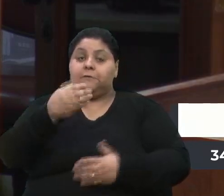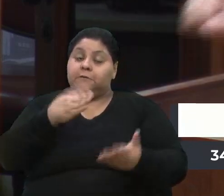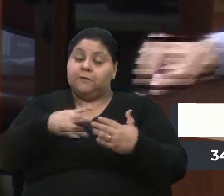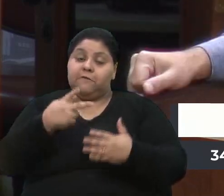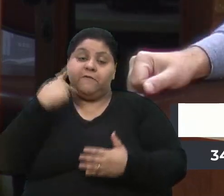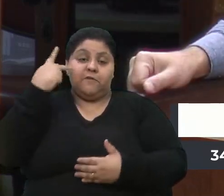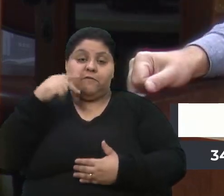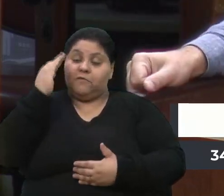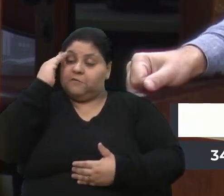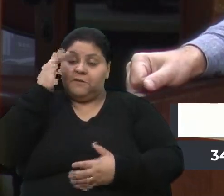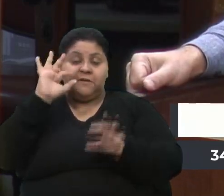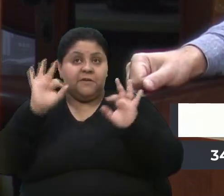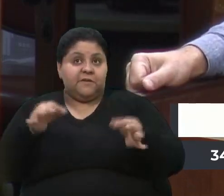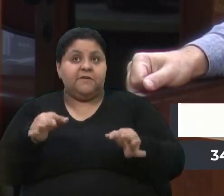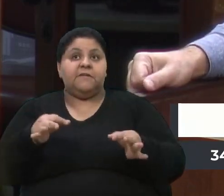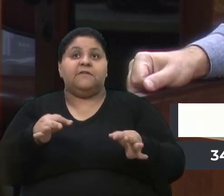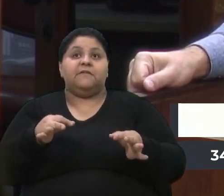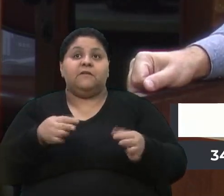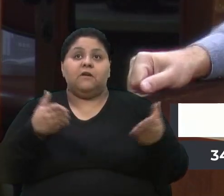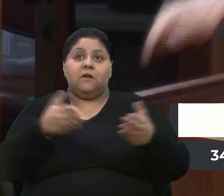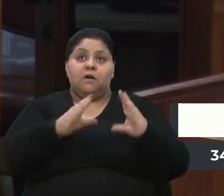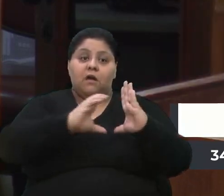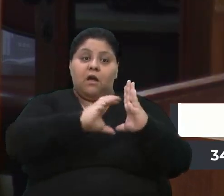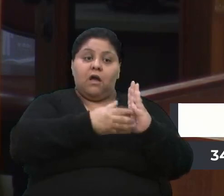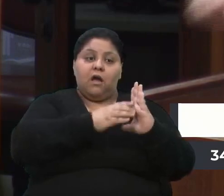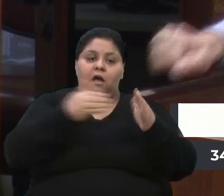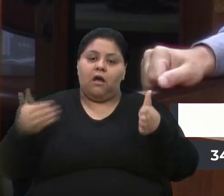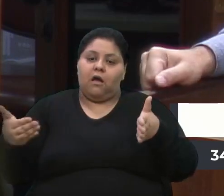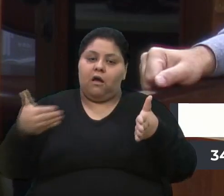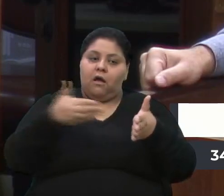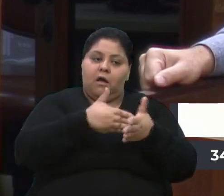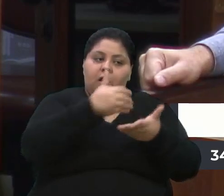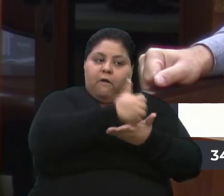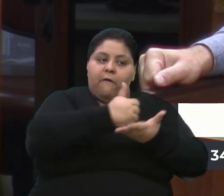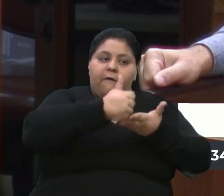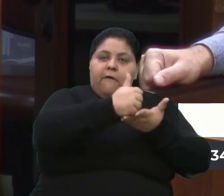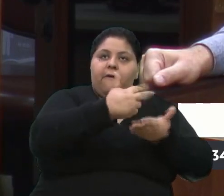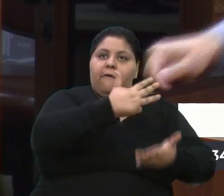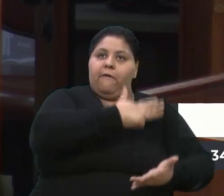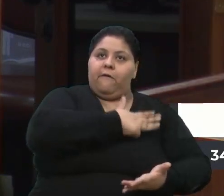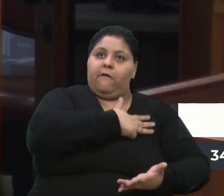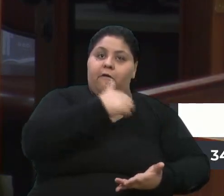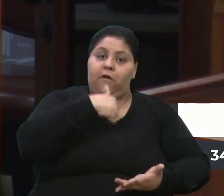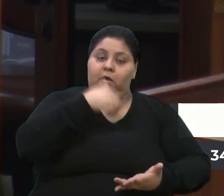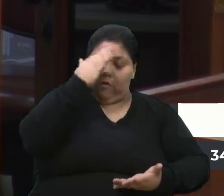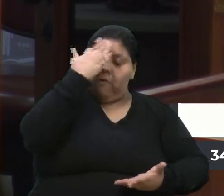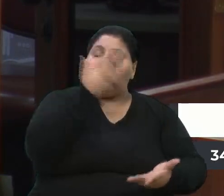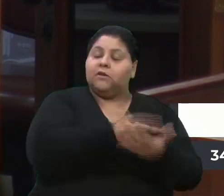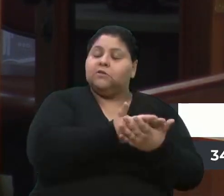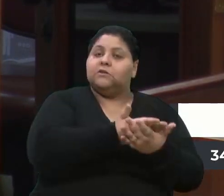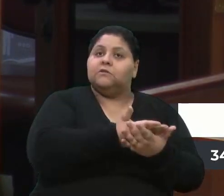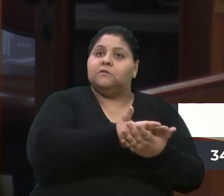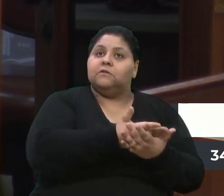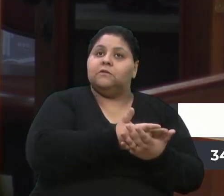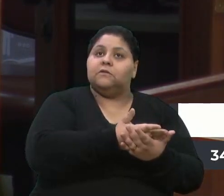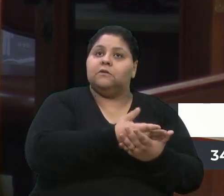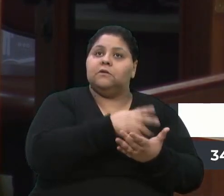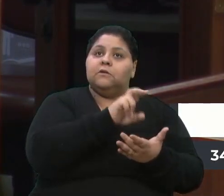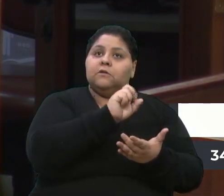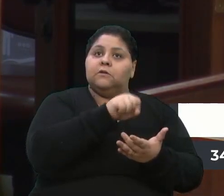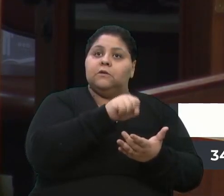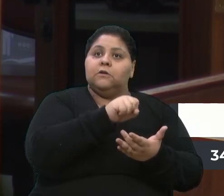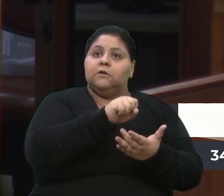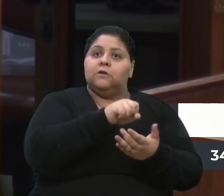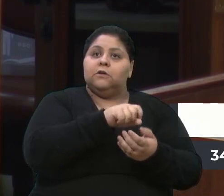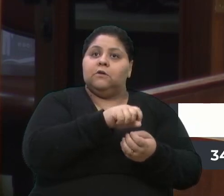Mas o Republicanos está entrando na base do governo do Lula e eu acredito, vereador Alberto Meneguzzi, que seja não com intenção de cargo,